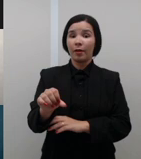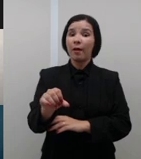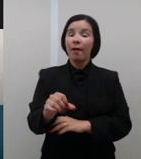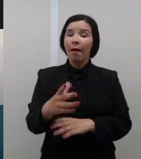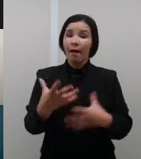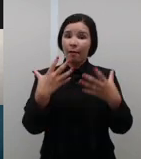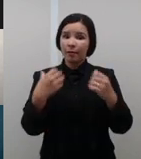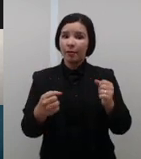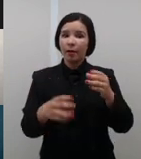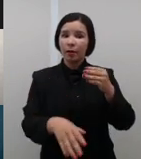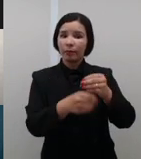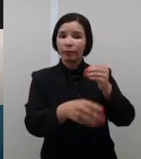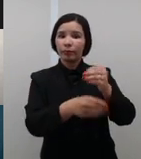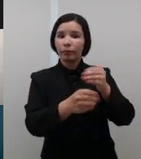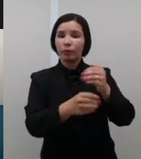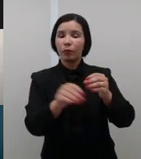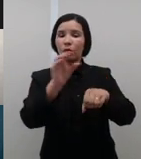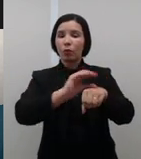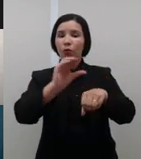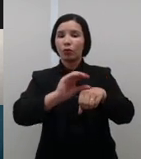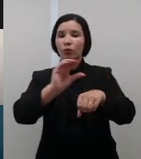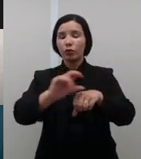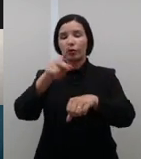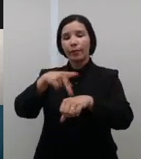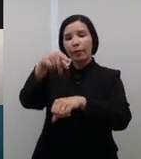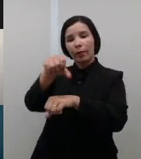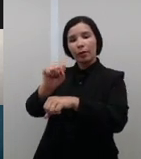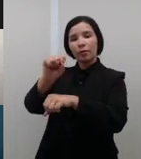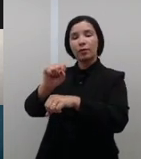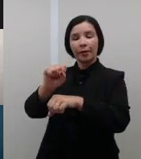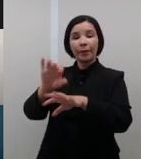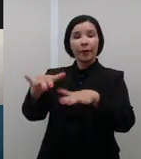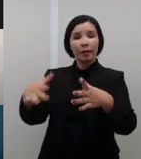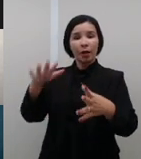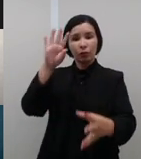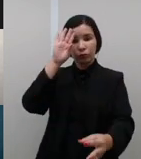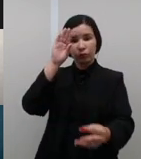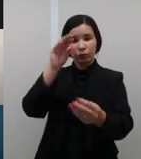cursos de pós-graduação, a despeito do que estabeleceu a resolução CNJ